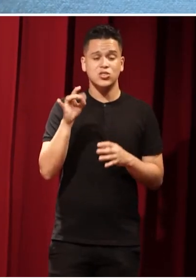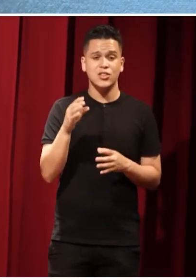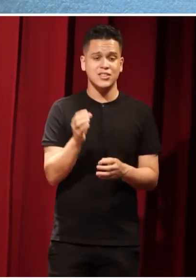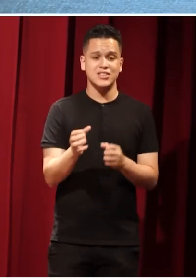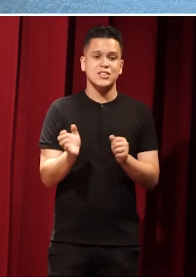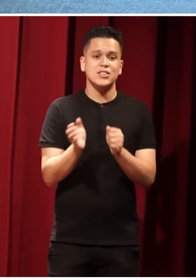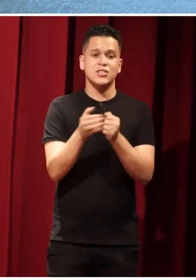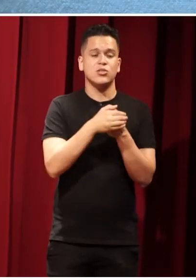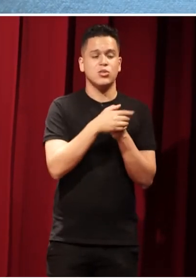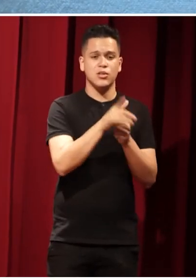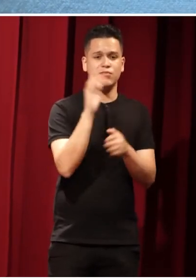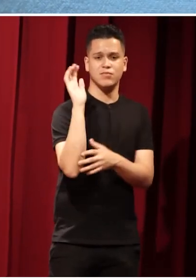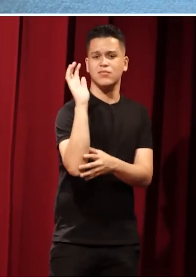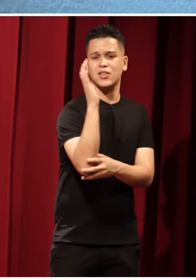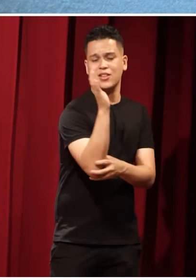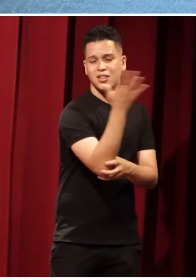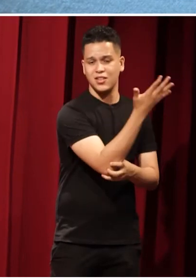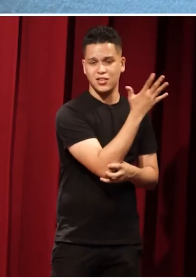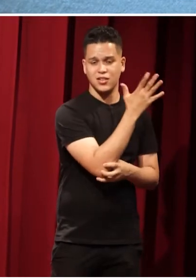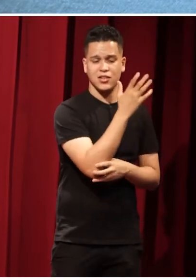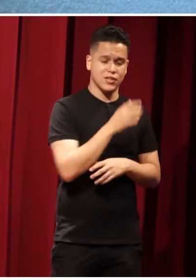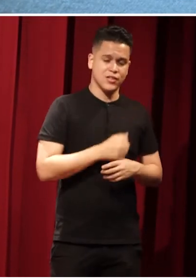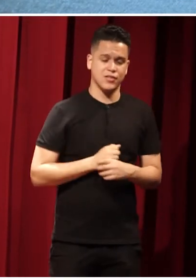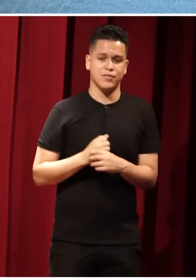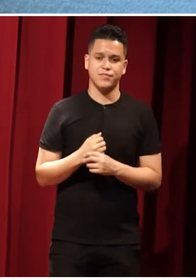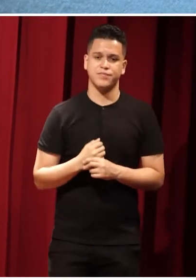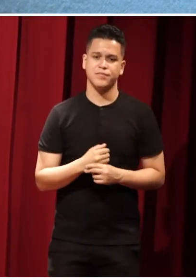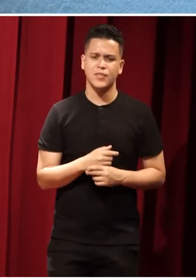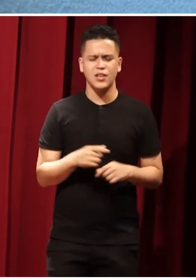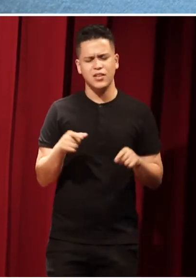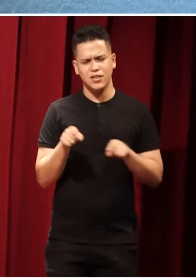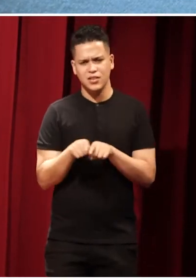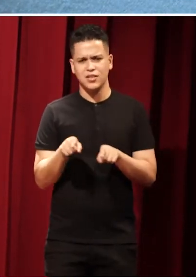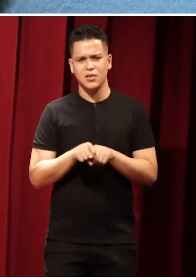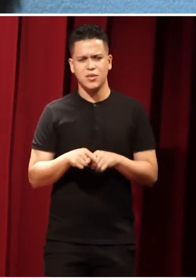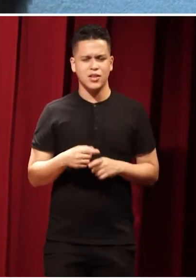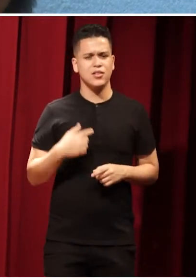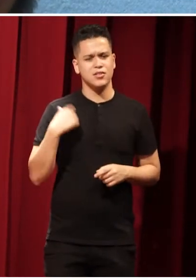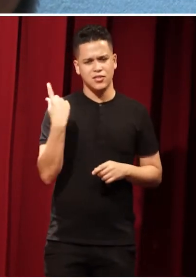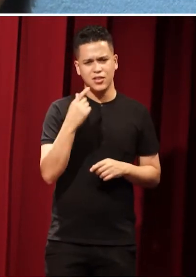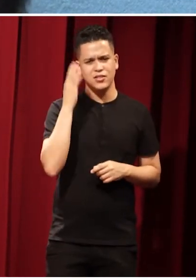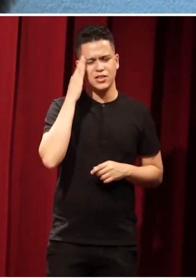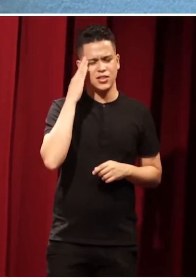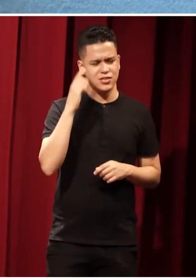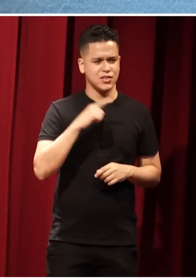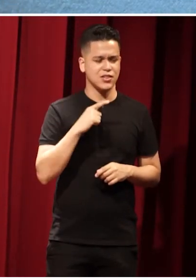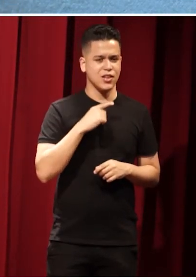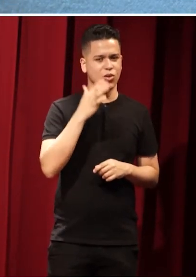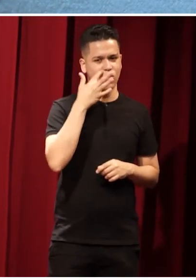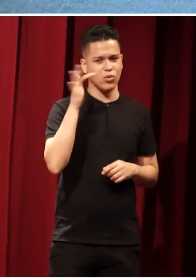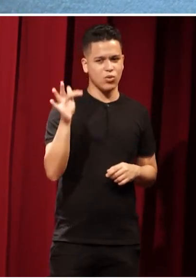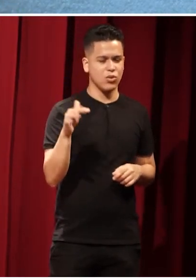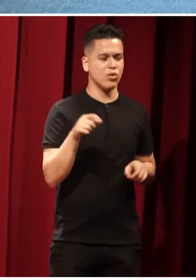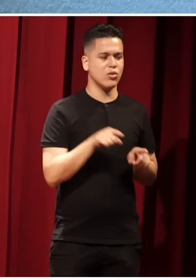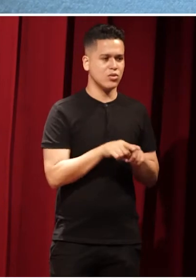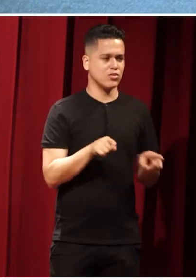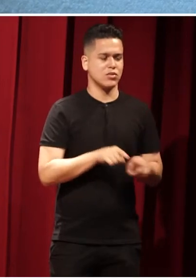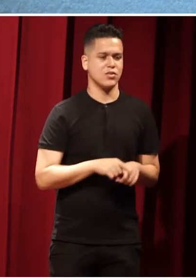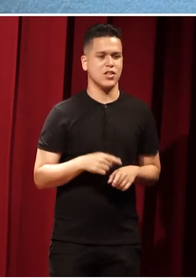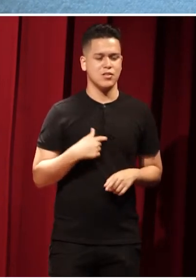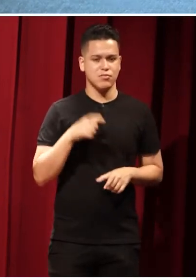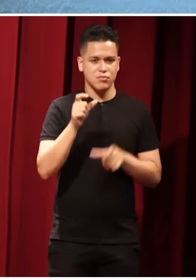floresta, fora a riqueza que a Amazônia tem que ter em ouro. Às vezes vai garimpeiro para lá com